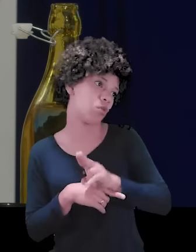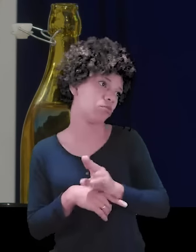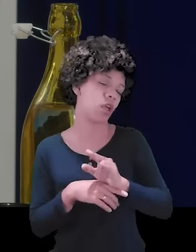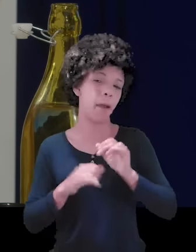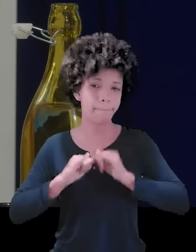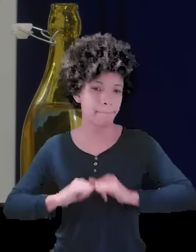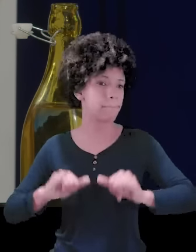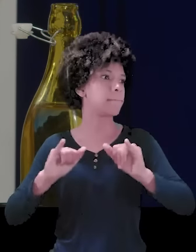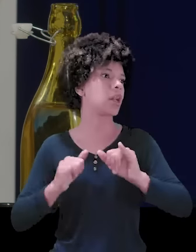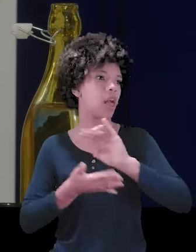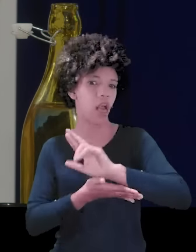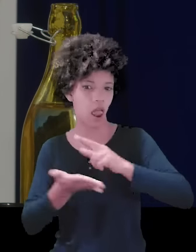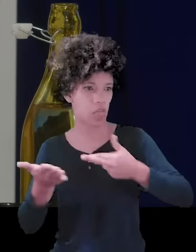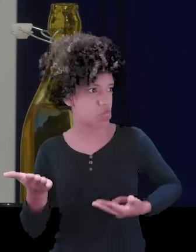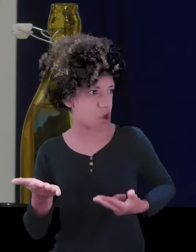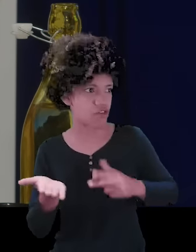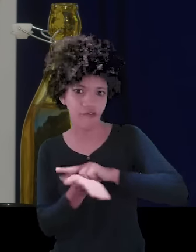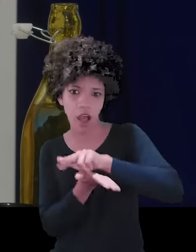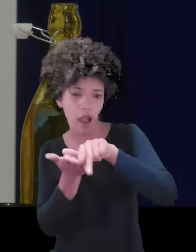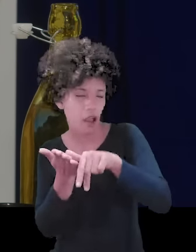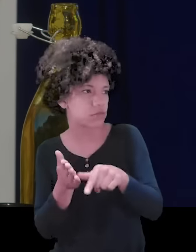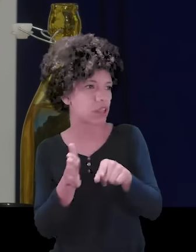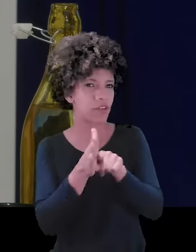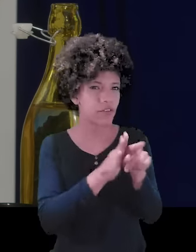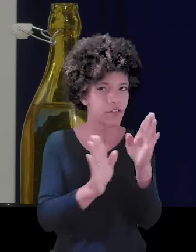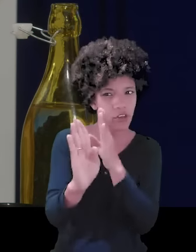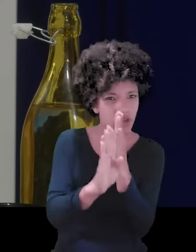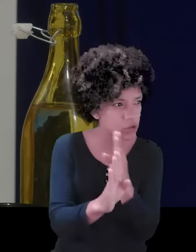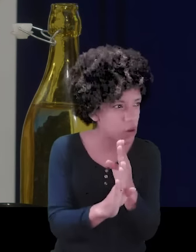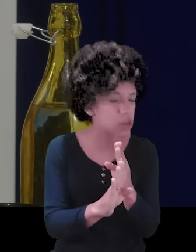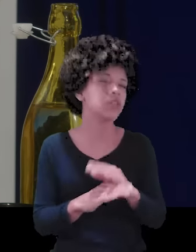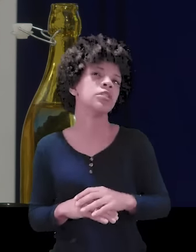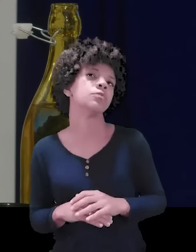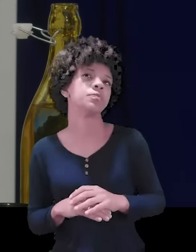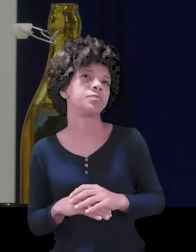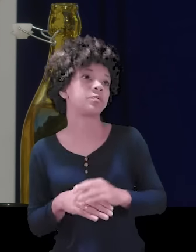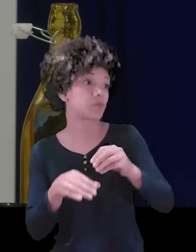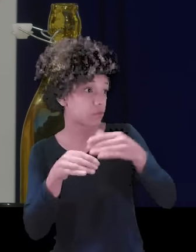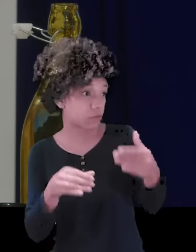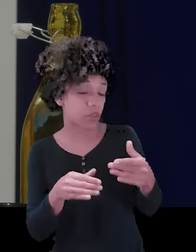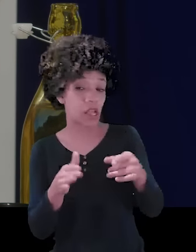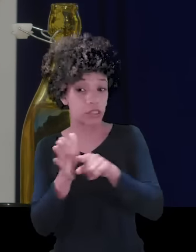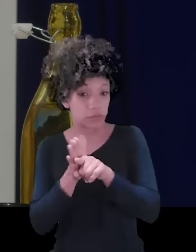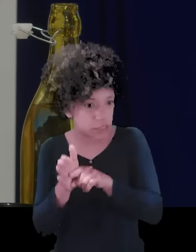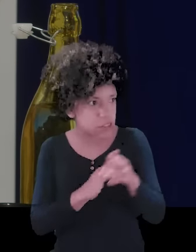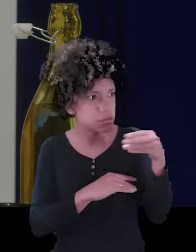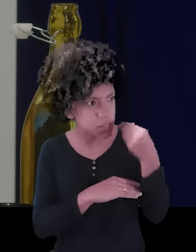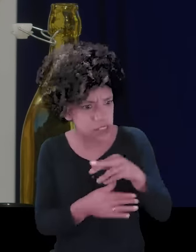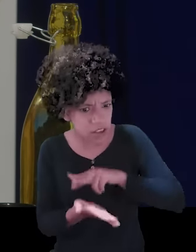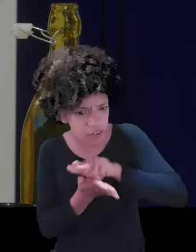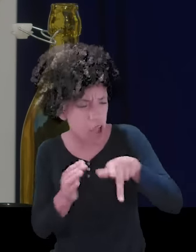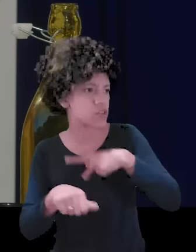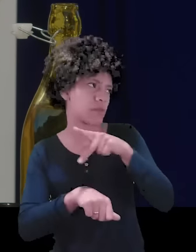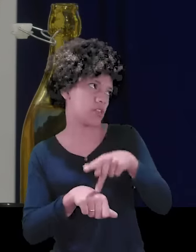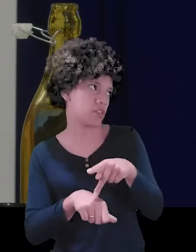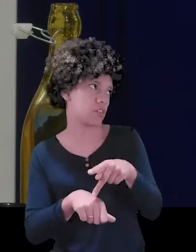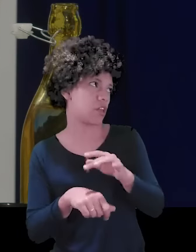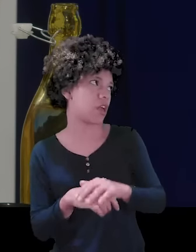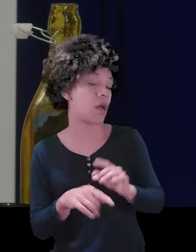públicas em periodicamente relatórios eles fazem investigações assim compilações de casos em vários países